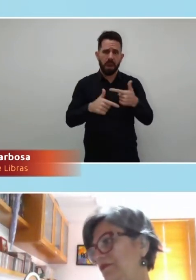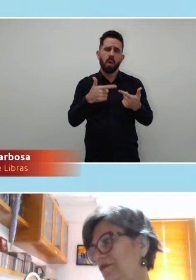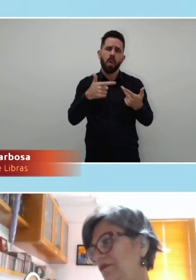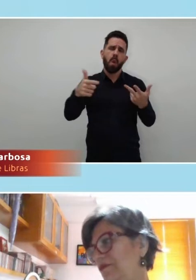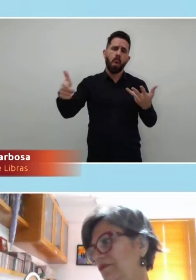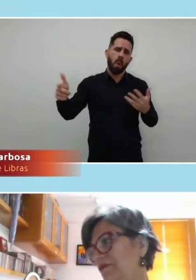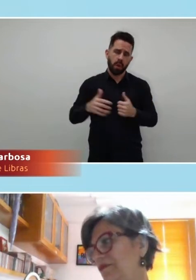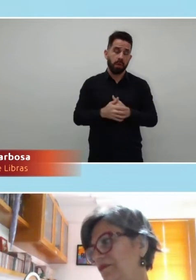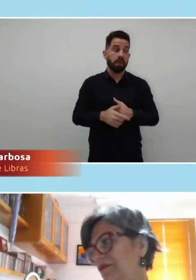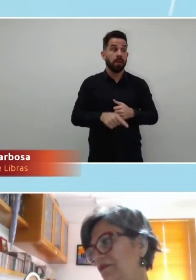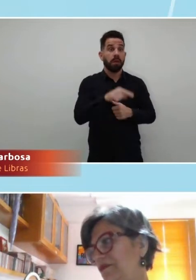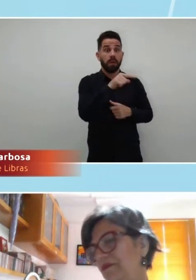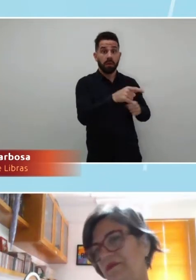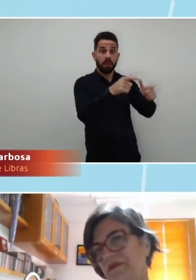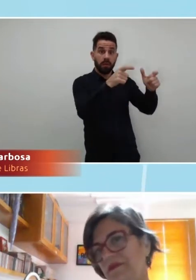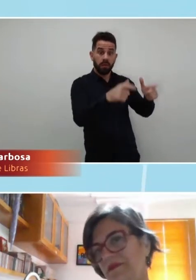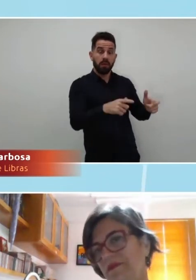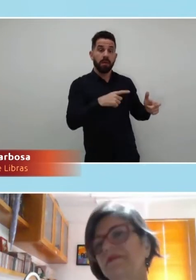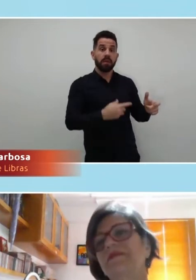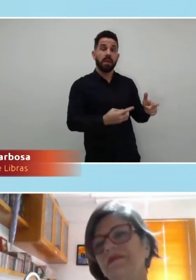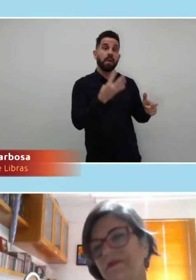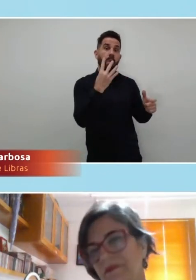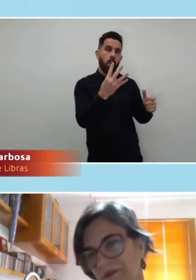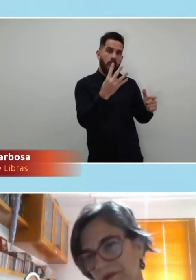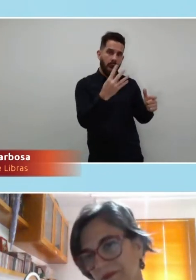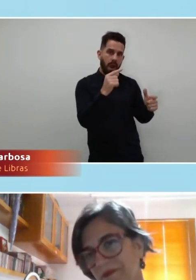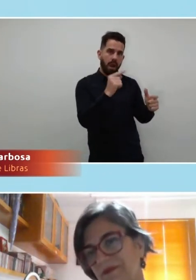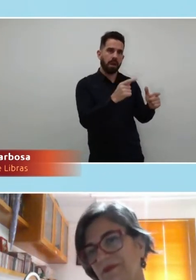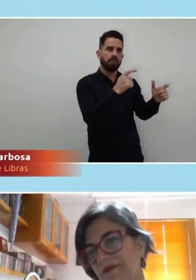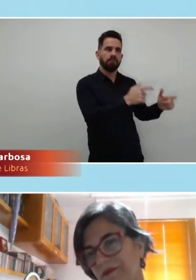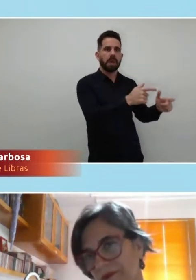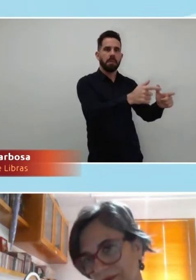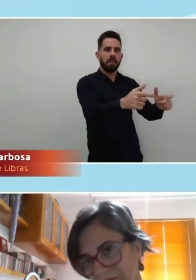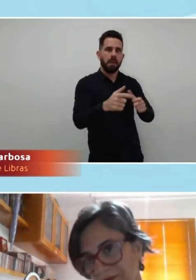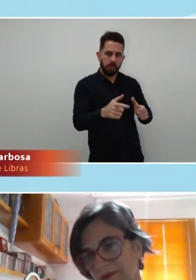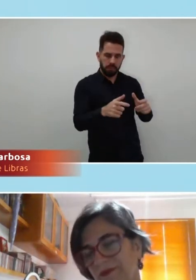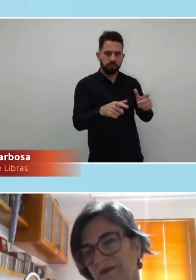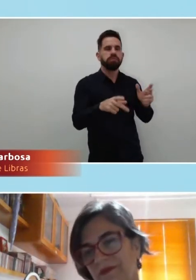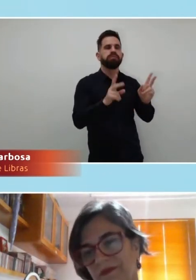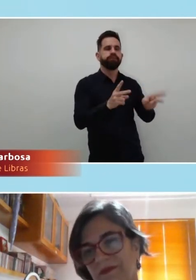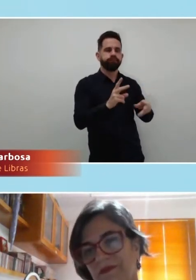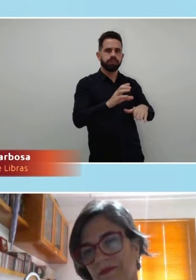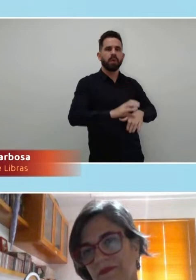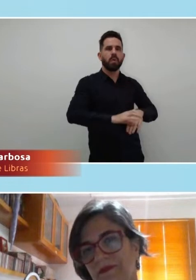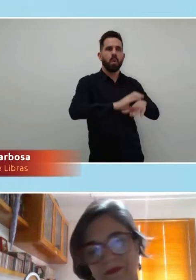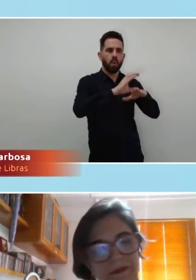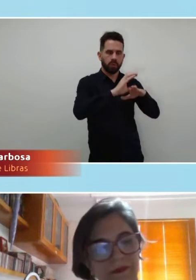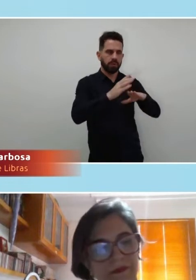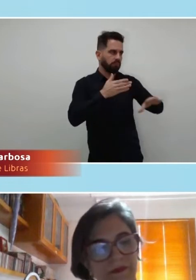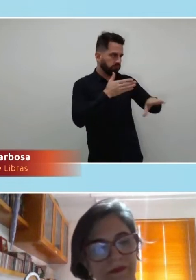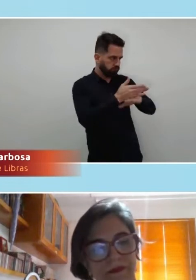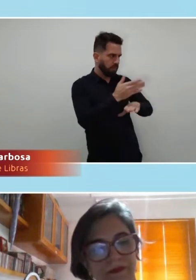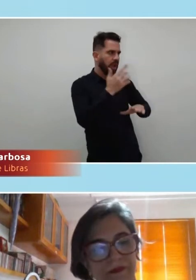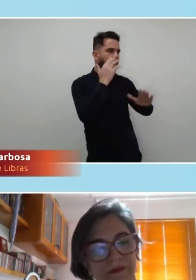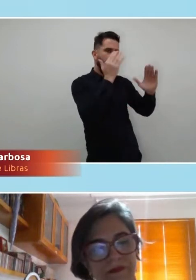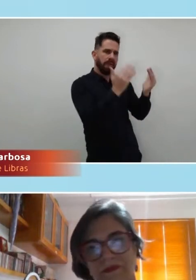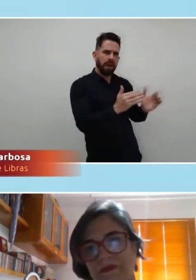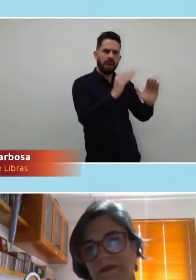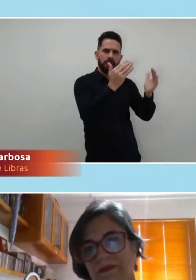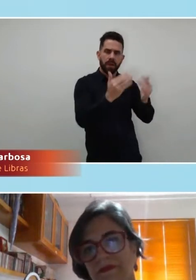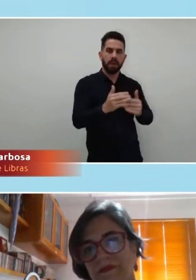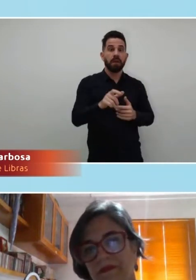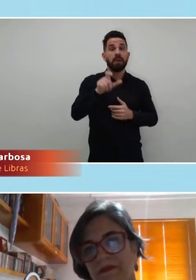órgão está abrigada em 4 blocos, todos eles, né, vistoriados pelo Conselho, pela visita técnica do Conselho, pelo fiscal Rafael